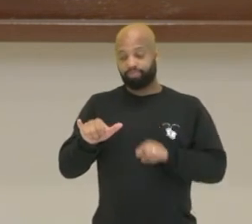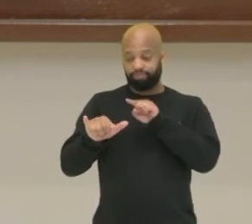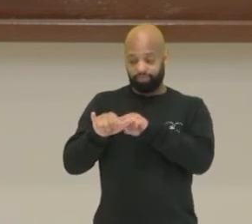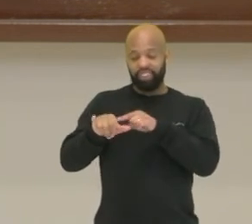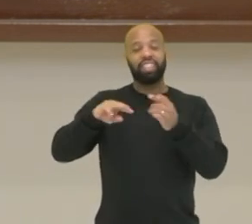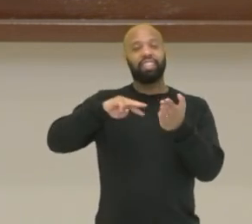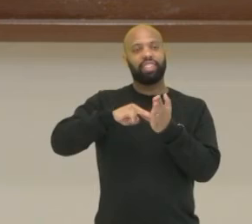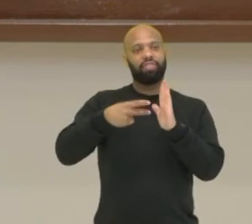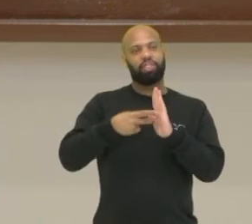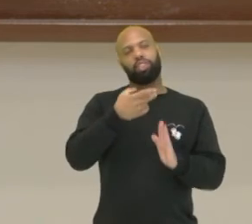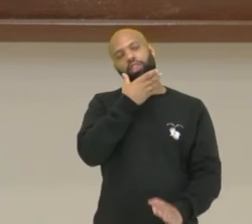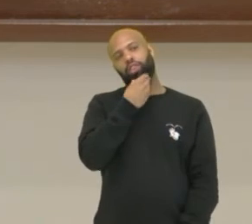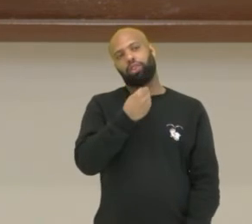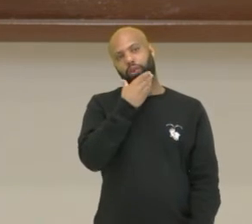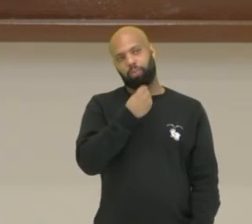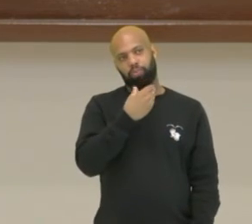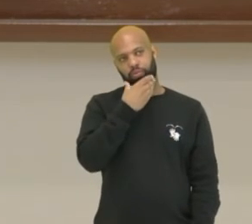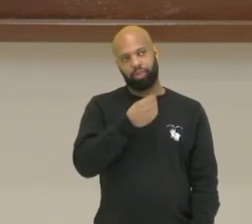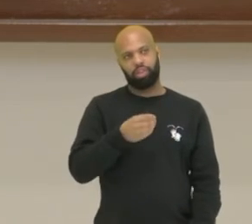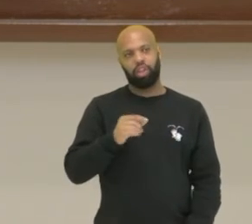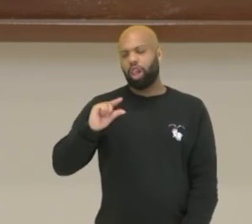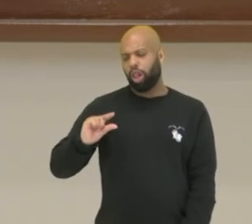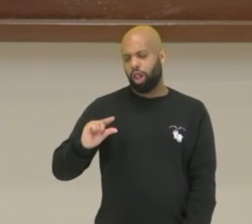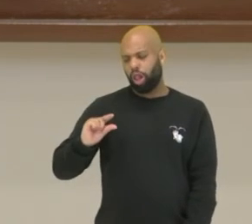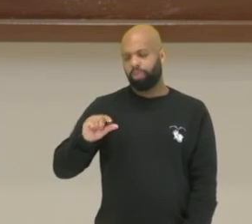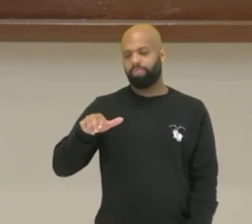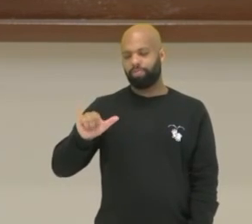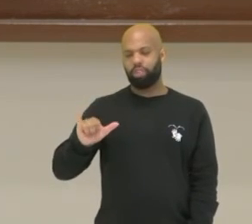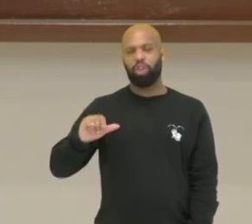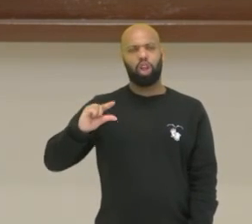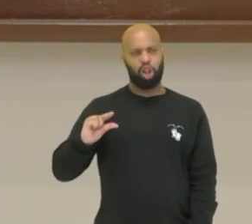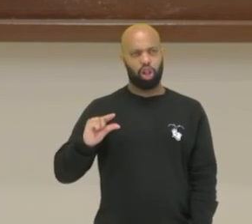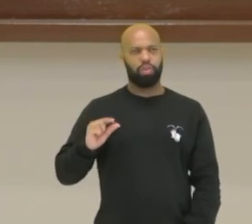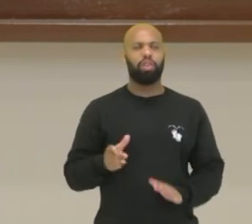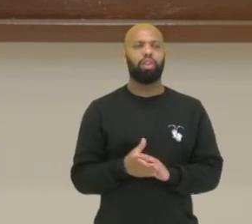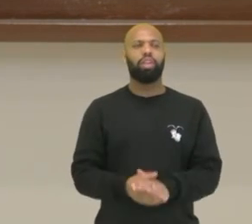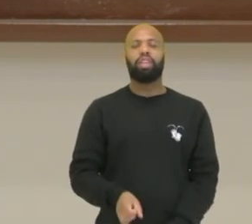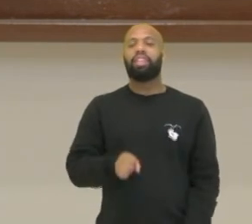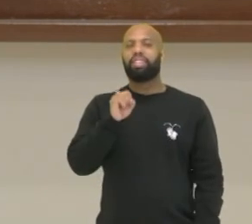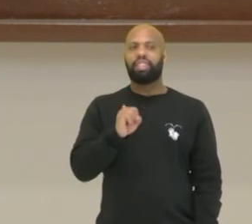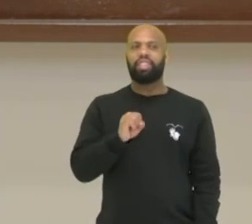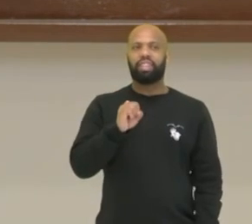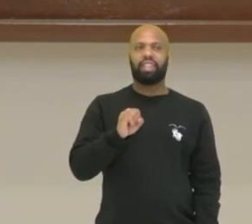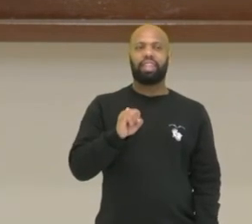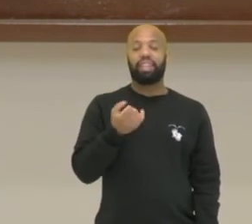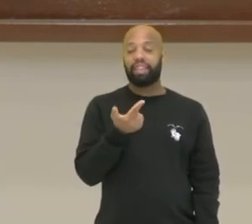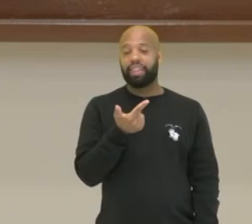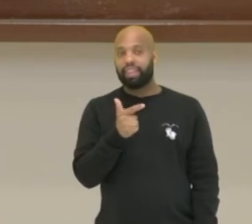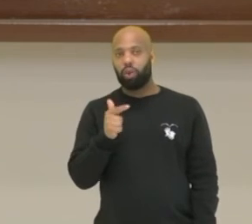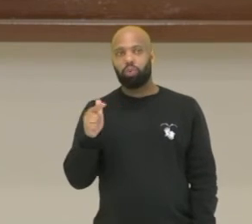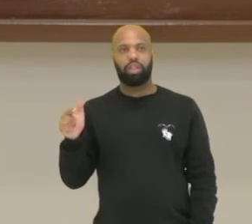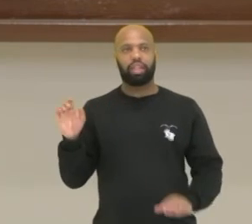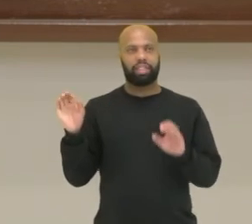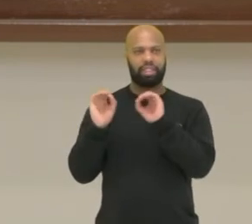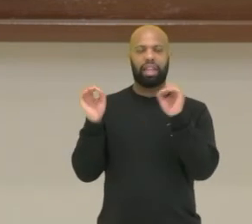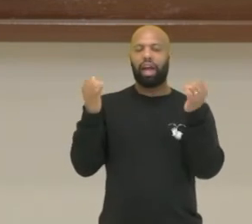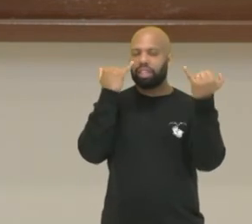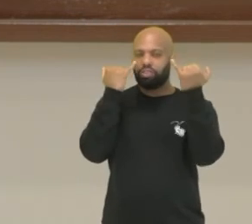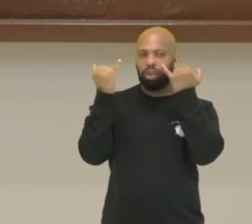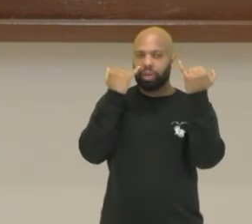Olha o Y lá, o menor cromossomo que a professora falou para vocês. Então, se eu não tivesse colocado para